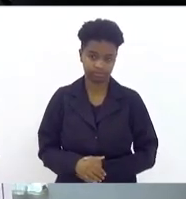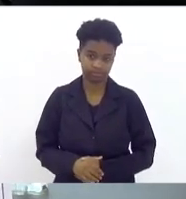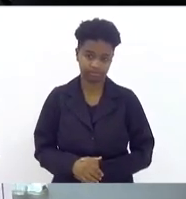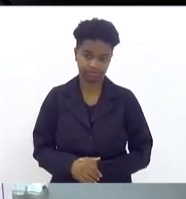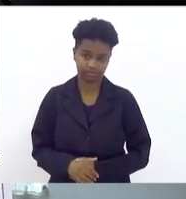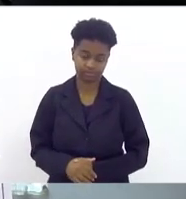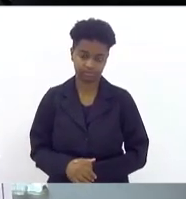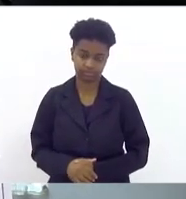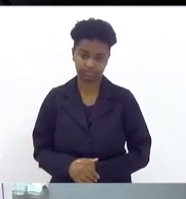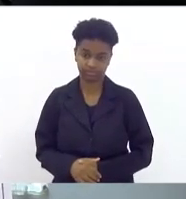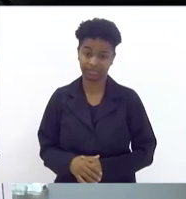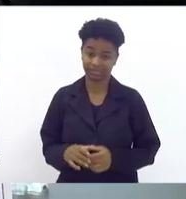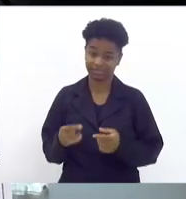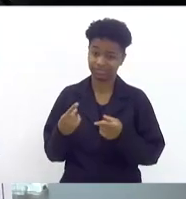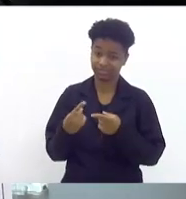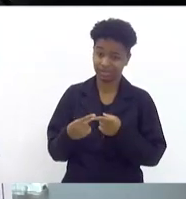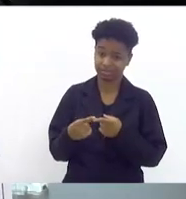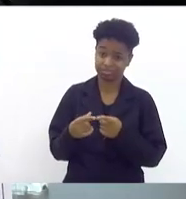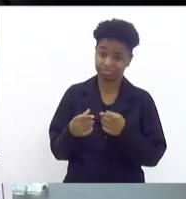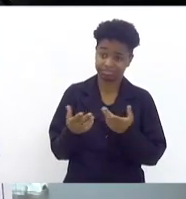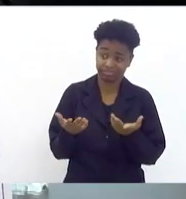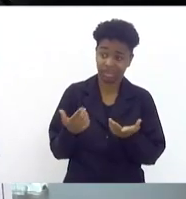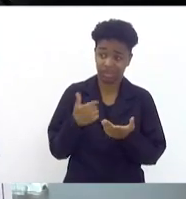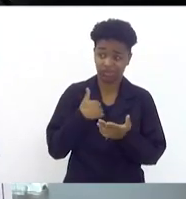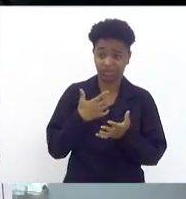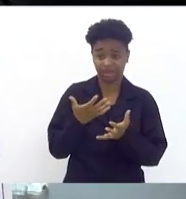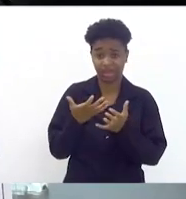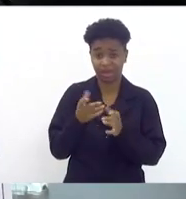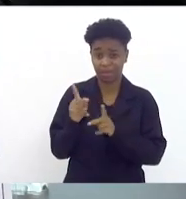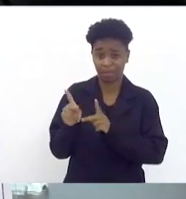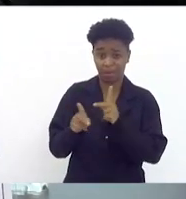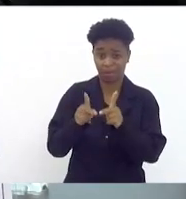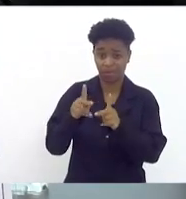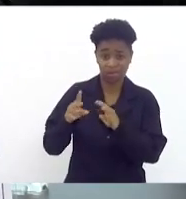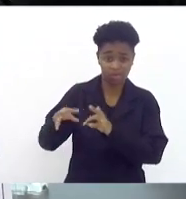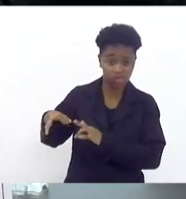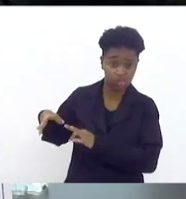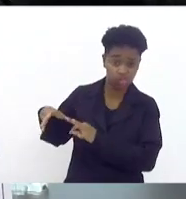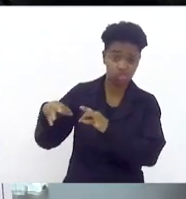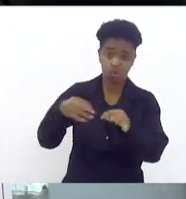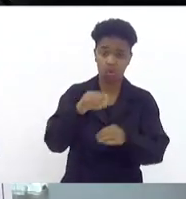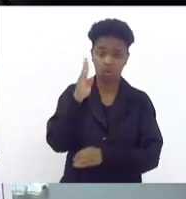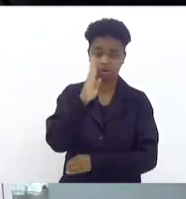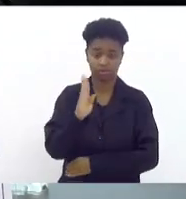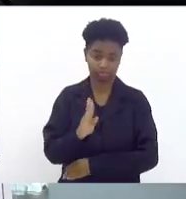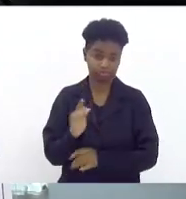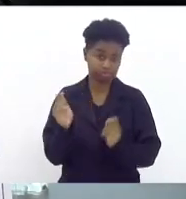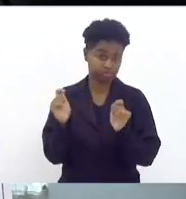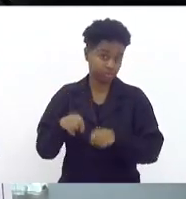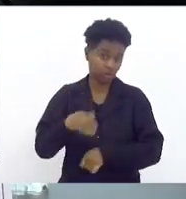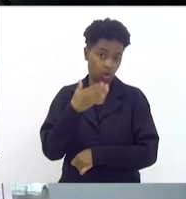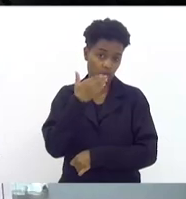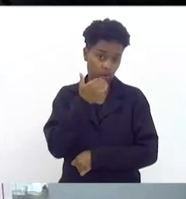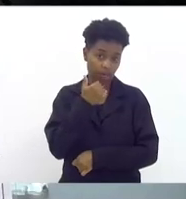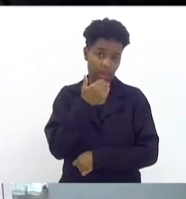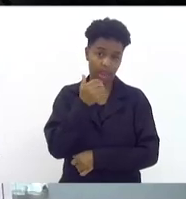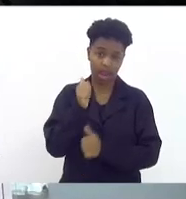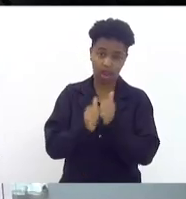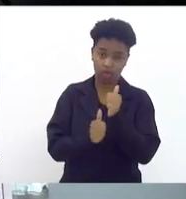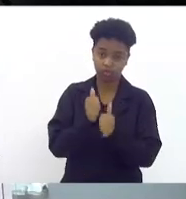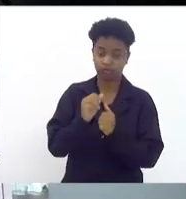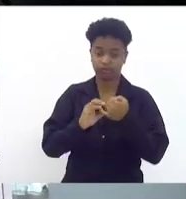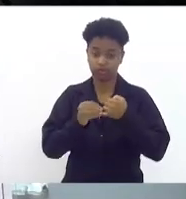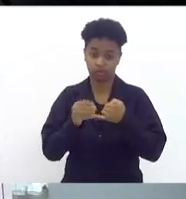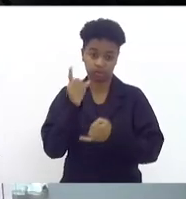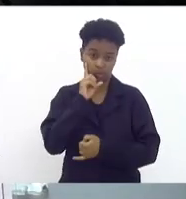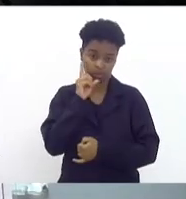Apesar, eu quisera eu que toda a população brasileira pudesse comer arroz e feijão todo